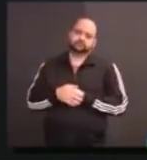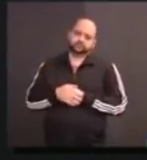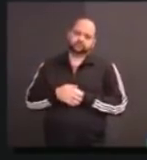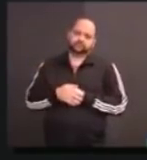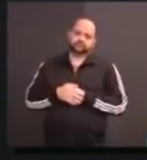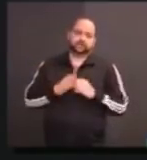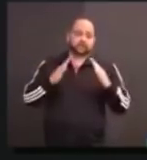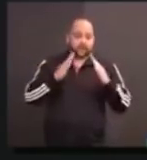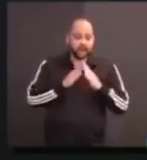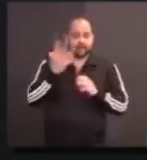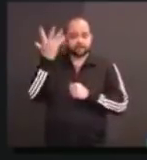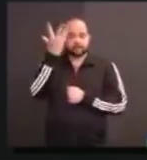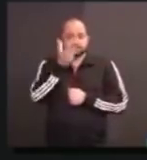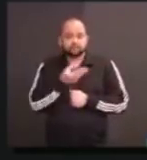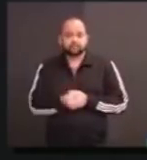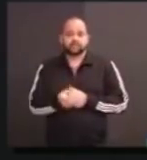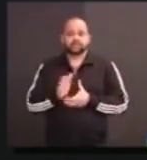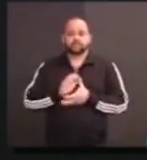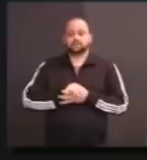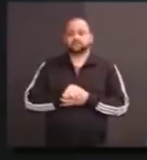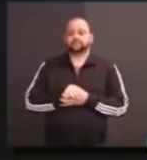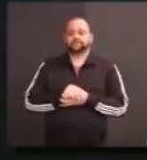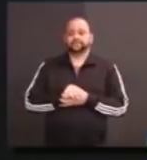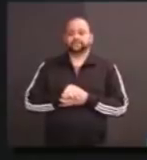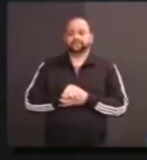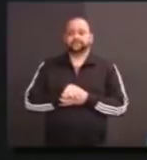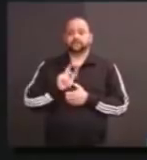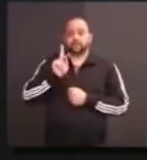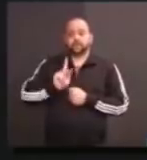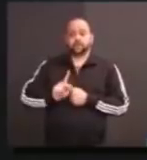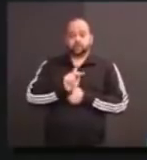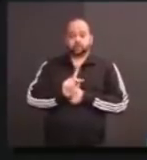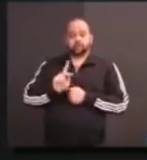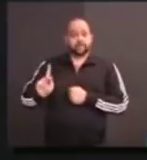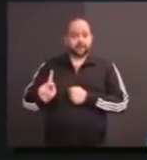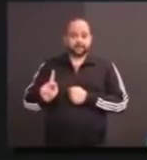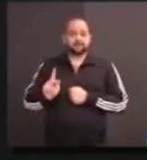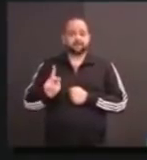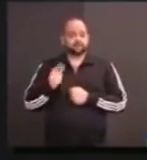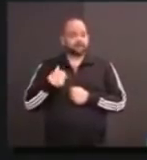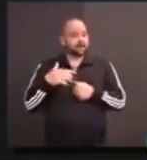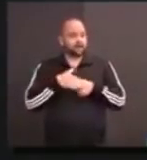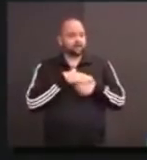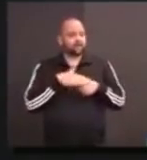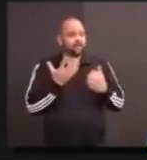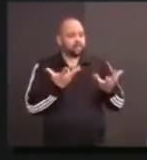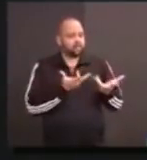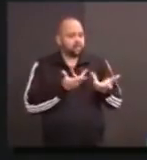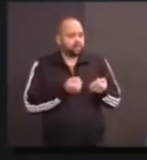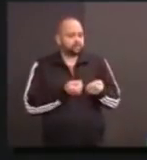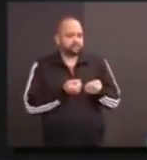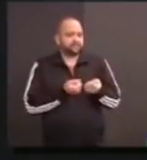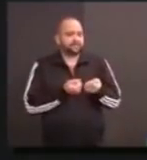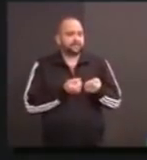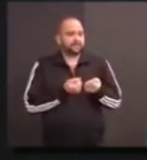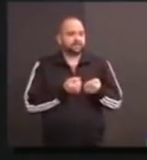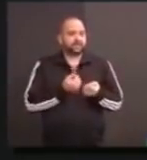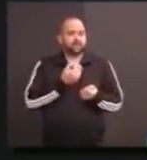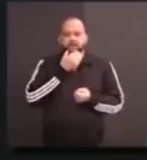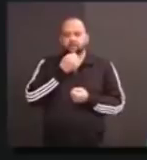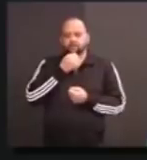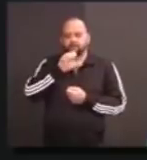centro espírita. E o padre foi extraordinário. O